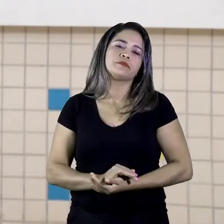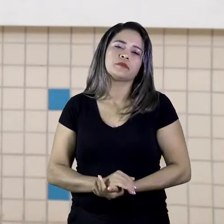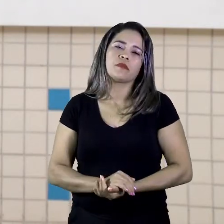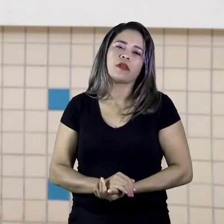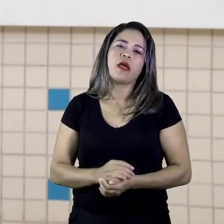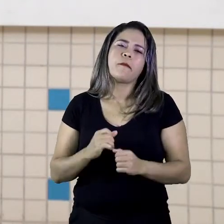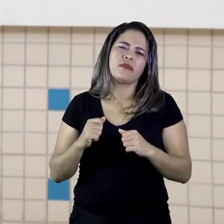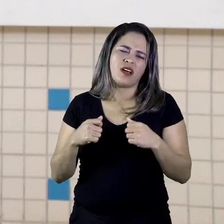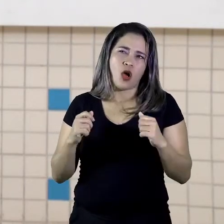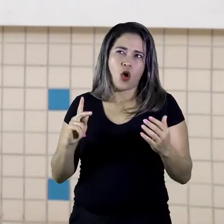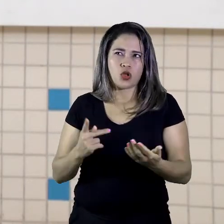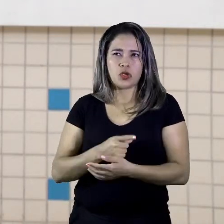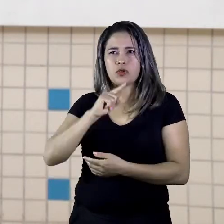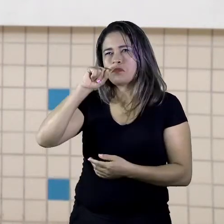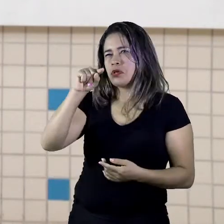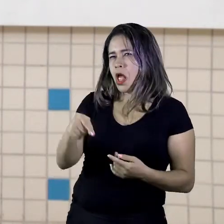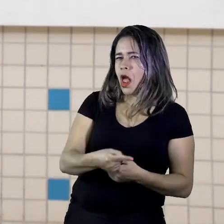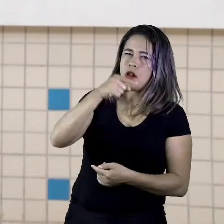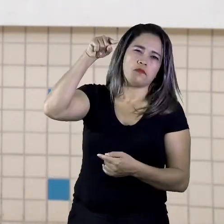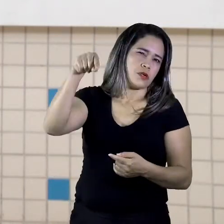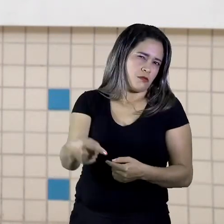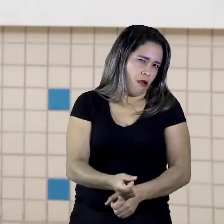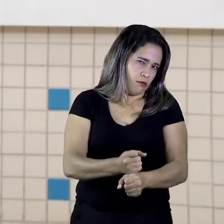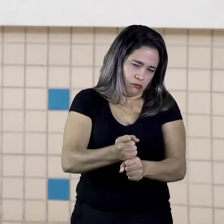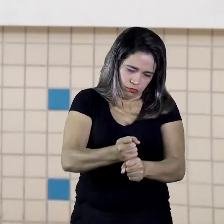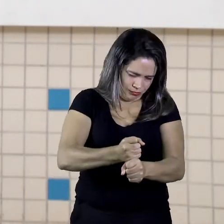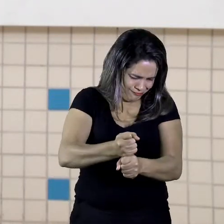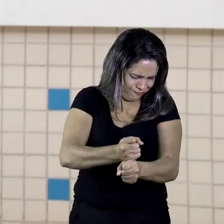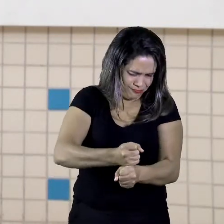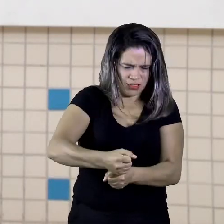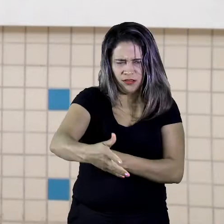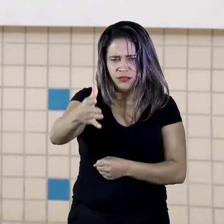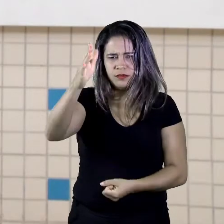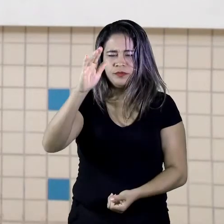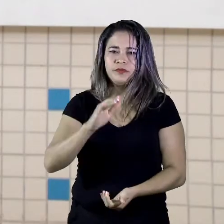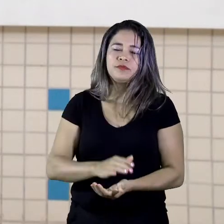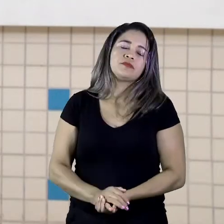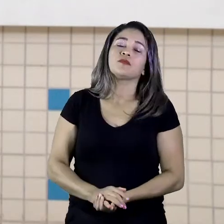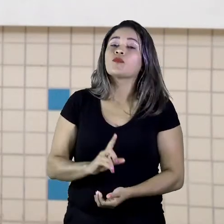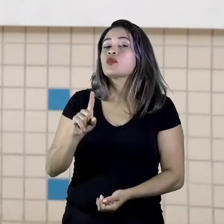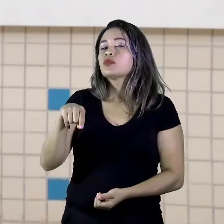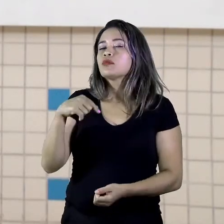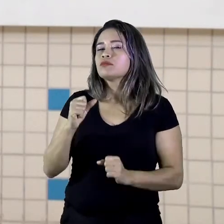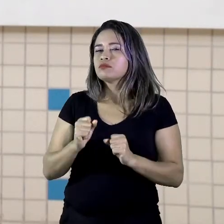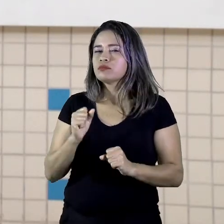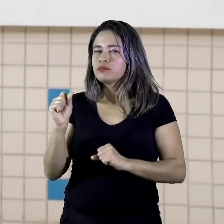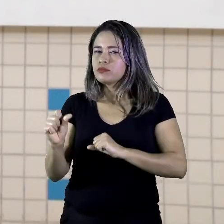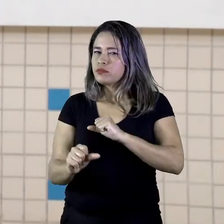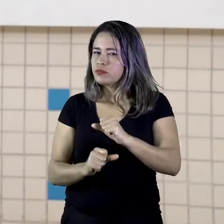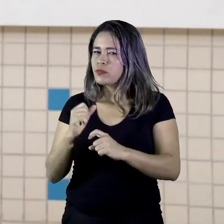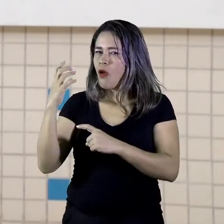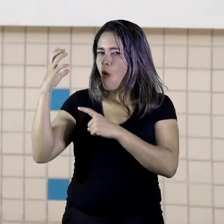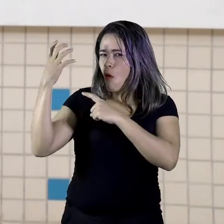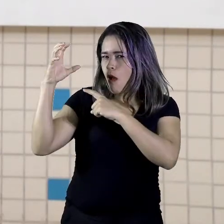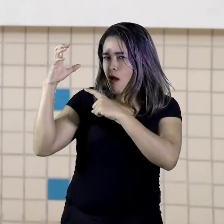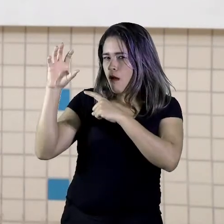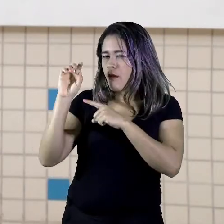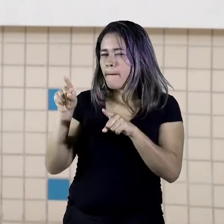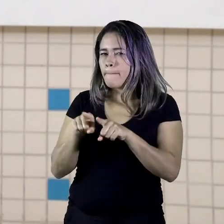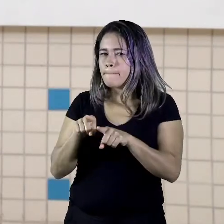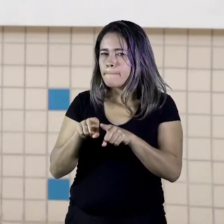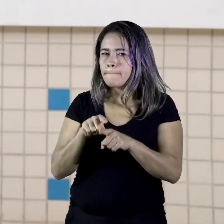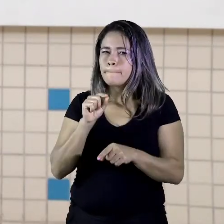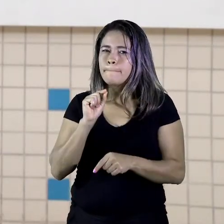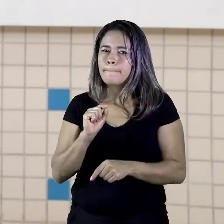de milhares e milhares de anos. Outra coisa que pode alterar o clima também que a gente já